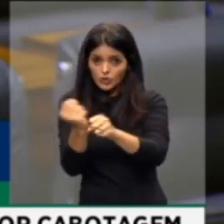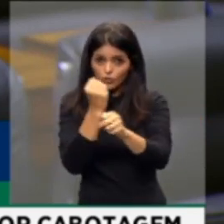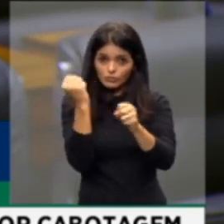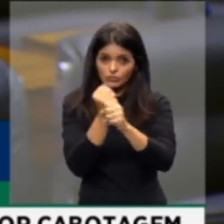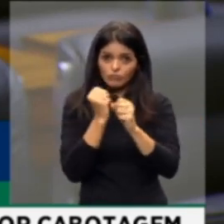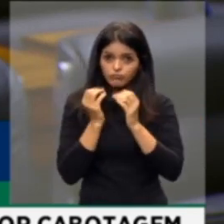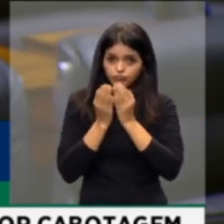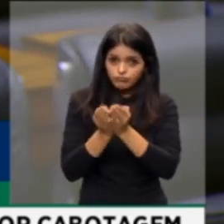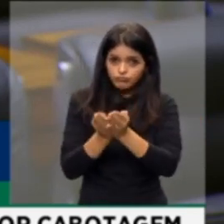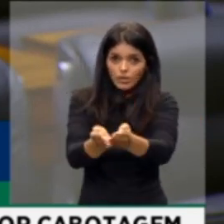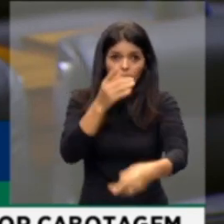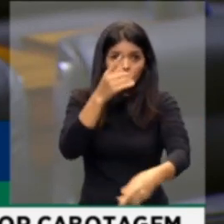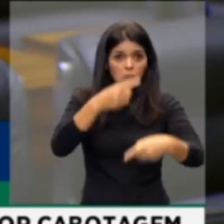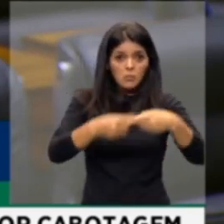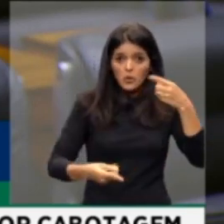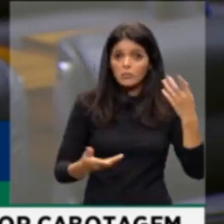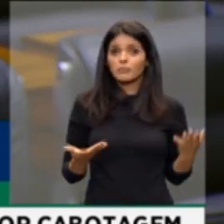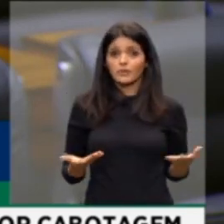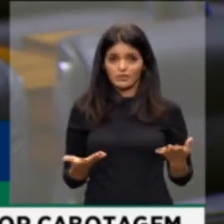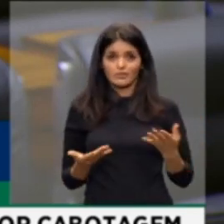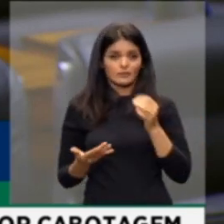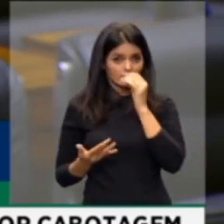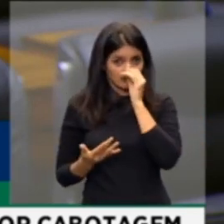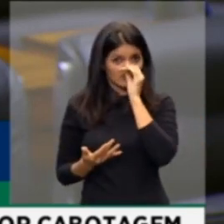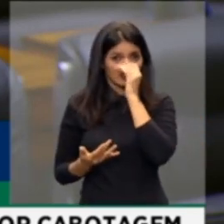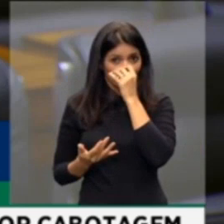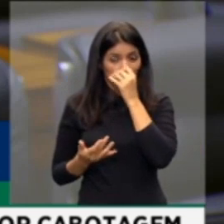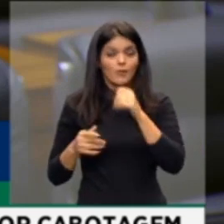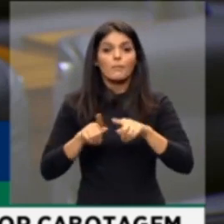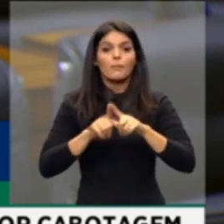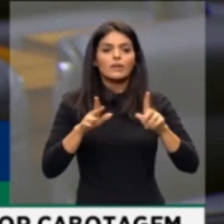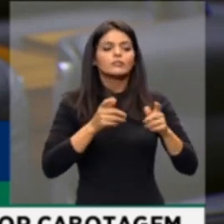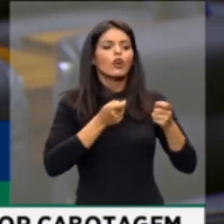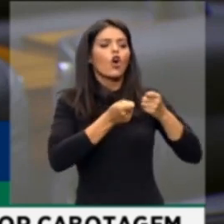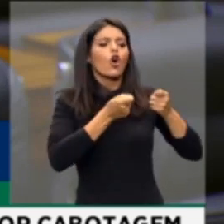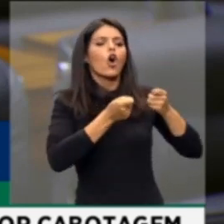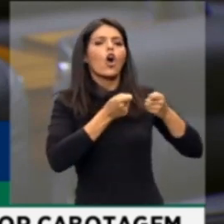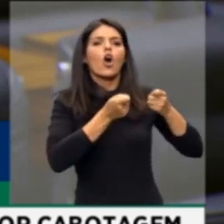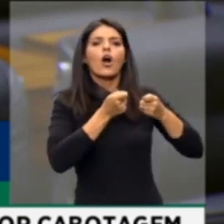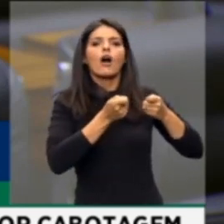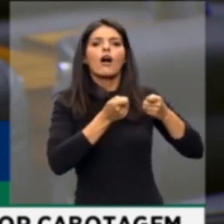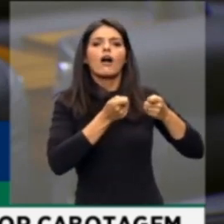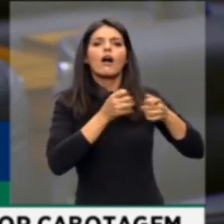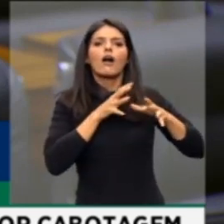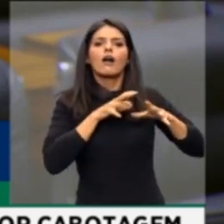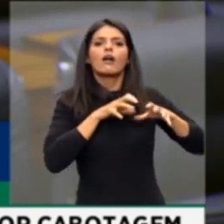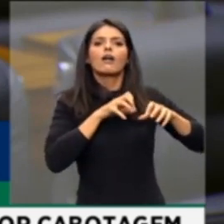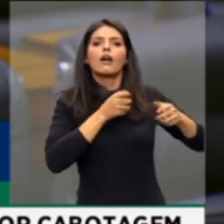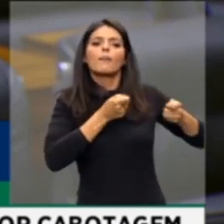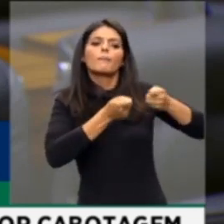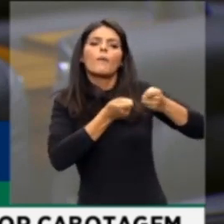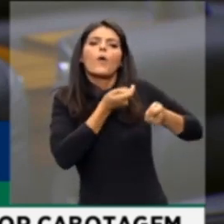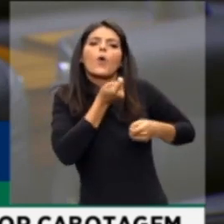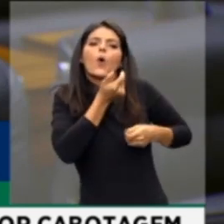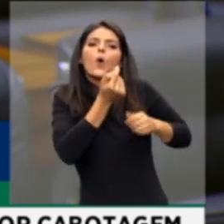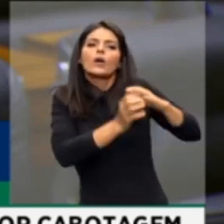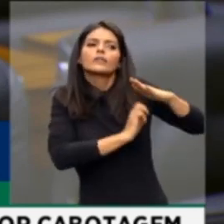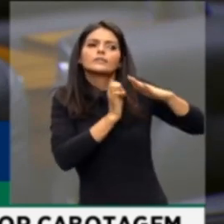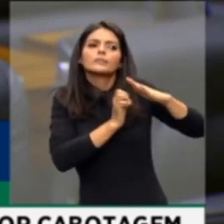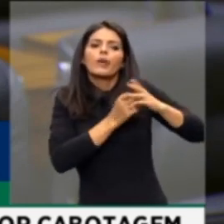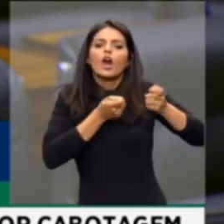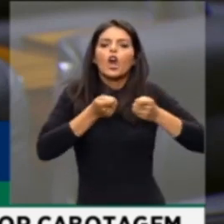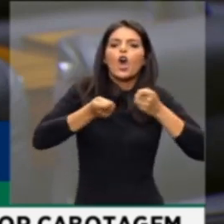brasileira. Permite, sim, a concentração do mercado, a concentração na mão de poucas